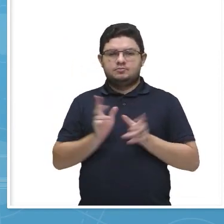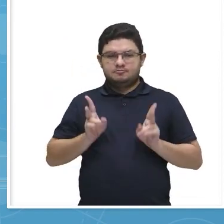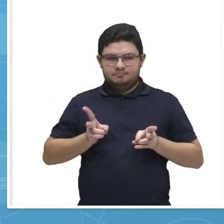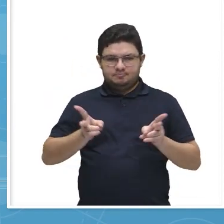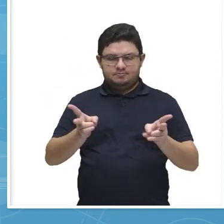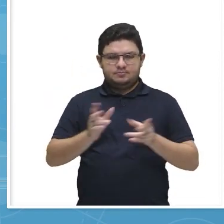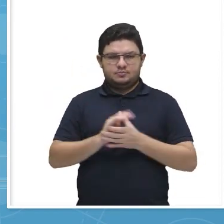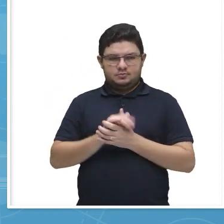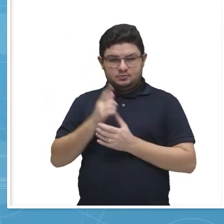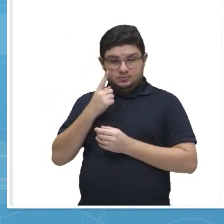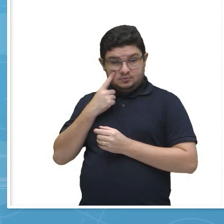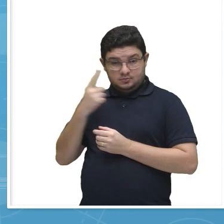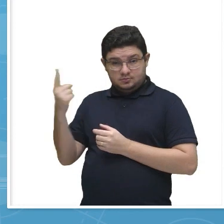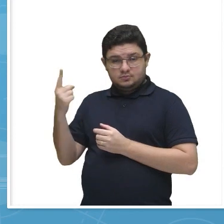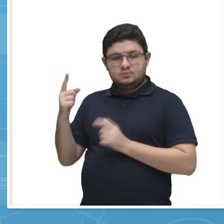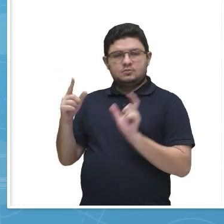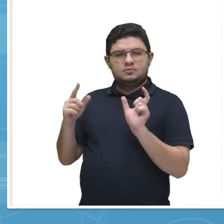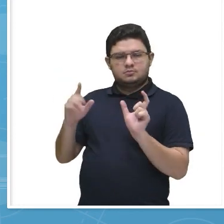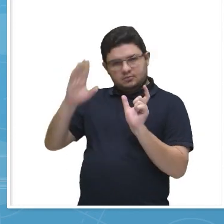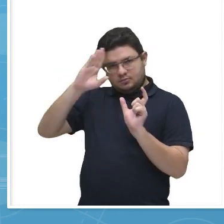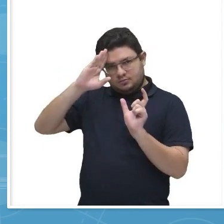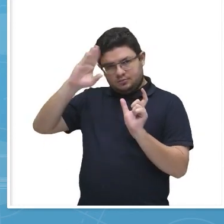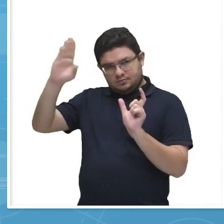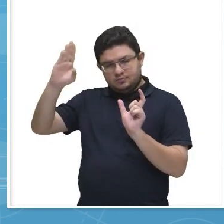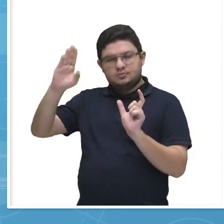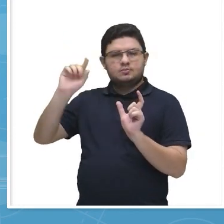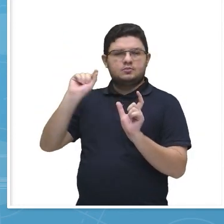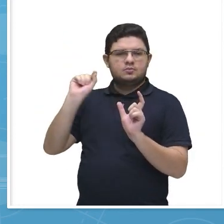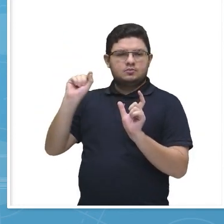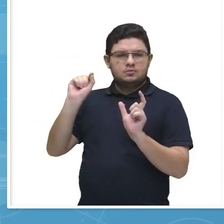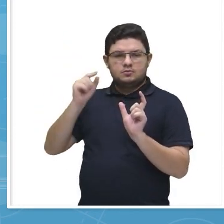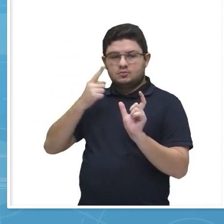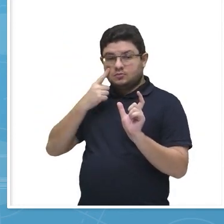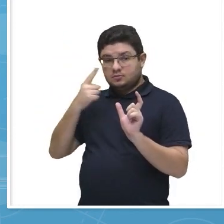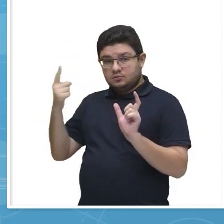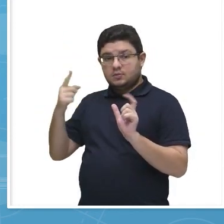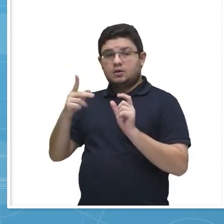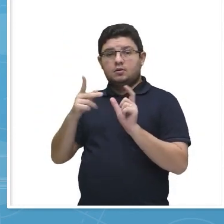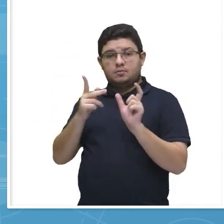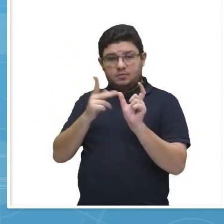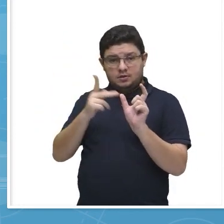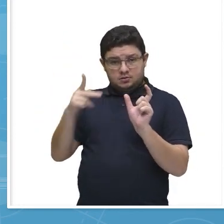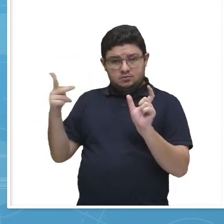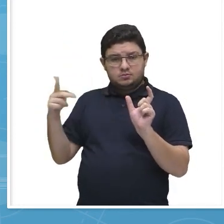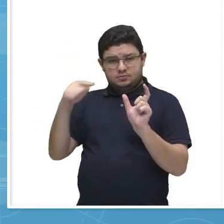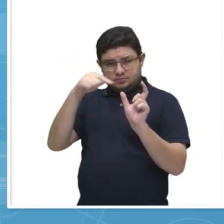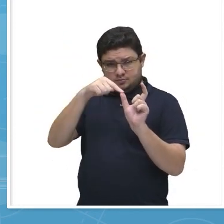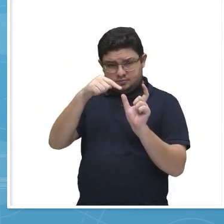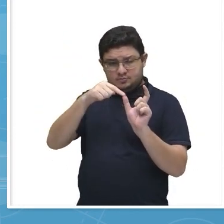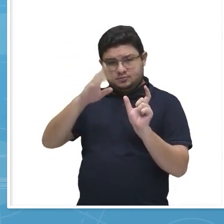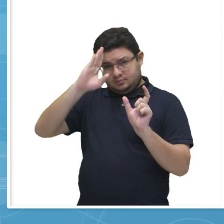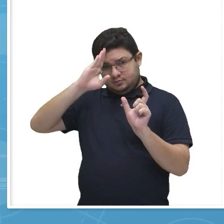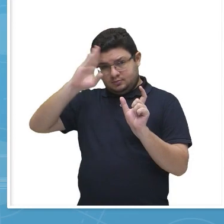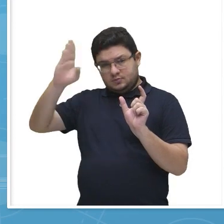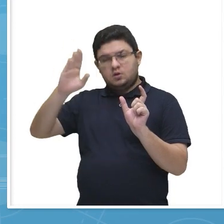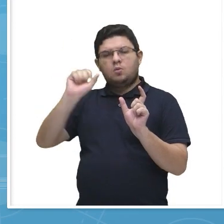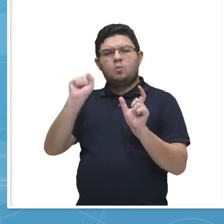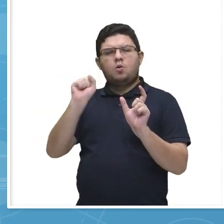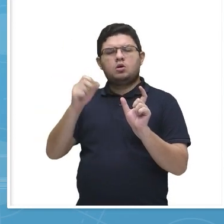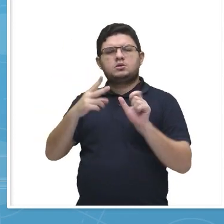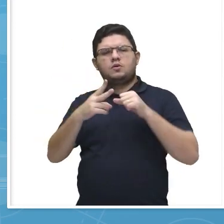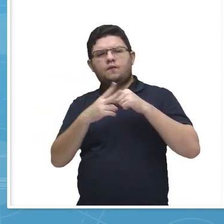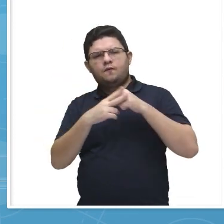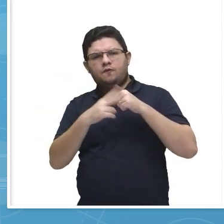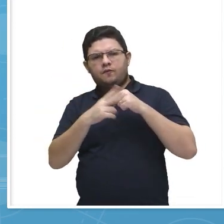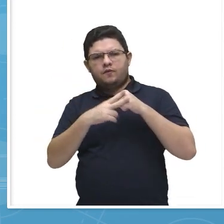do predicado. O predicado possui um núcleo que pode ser um verbo. Se for um verbo, já sabemos